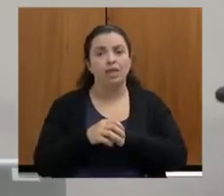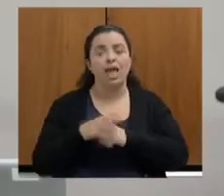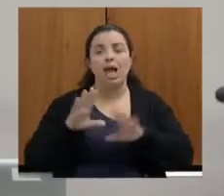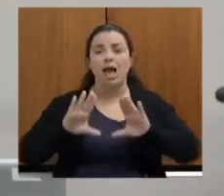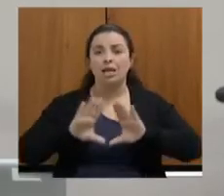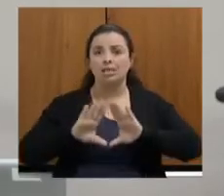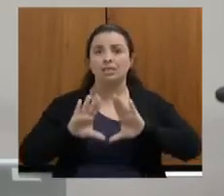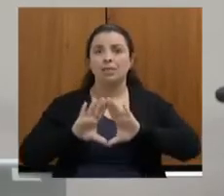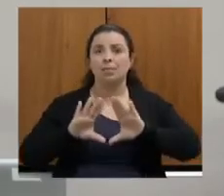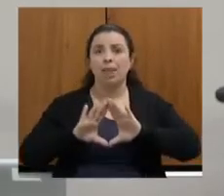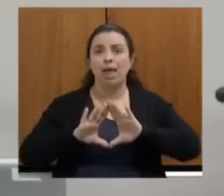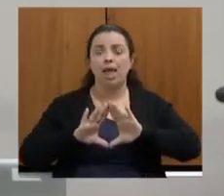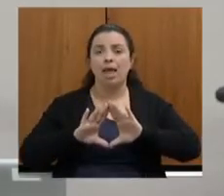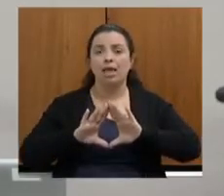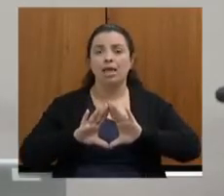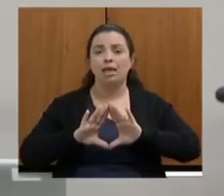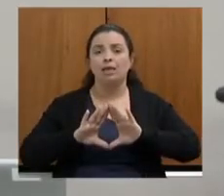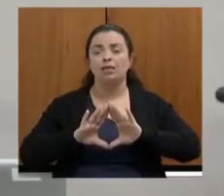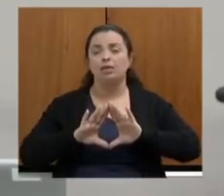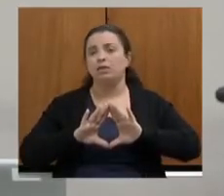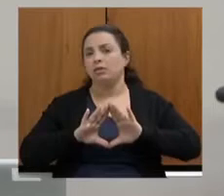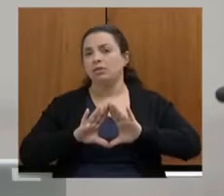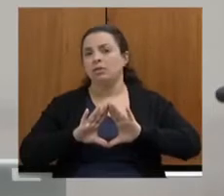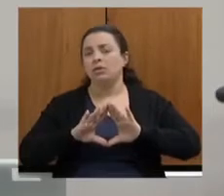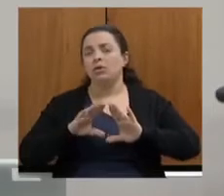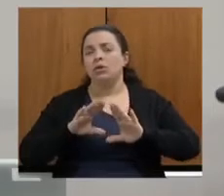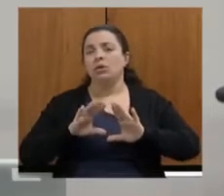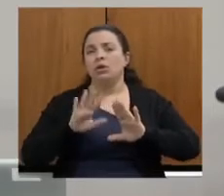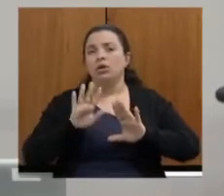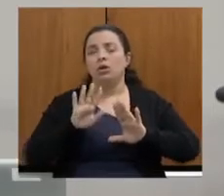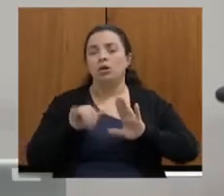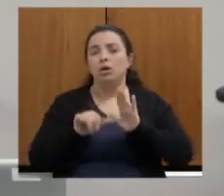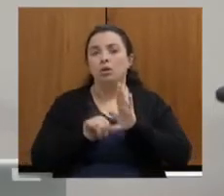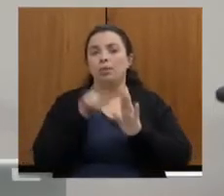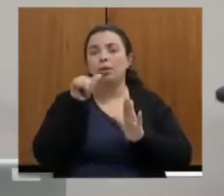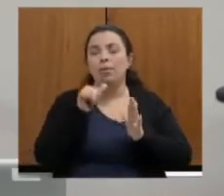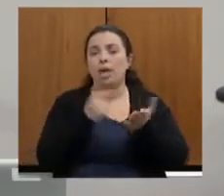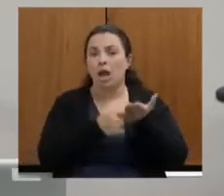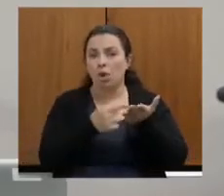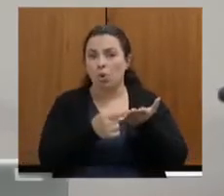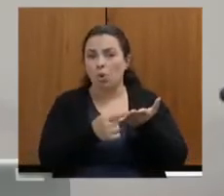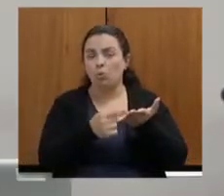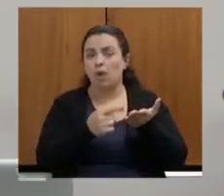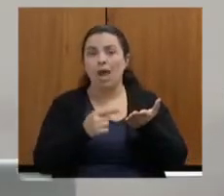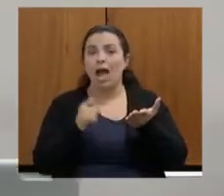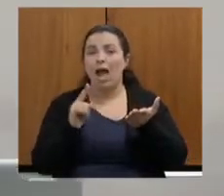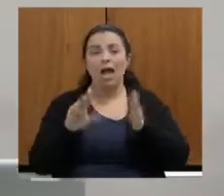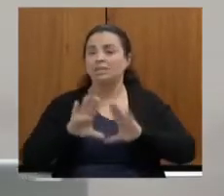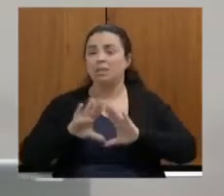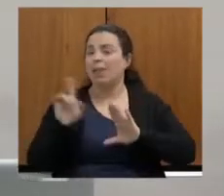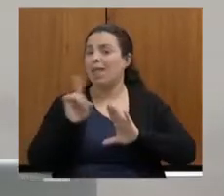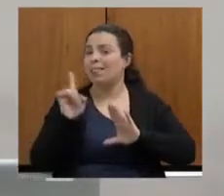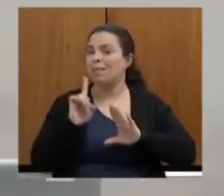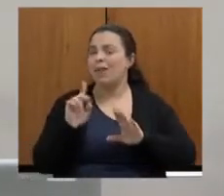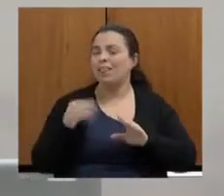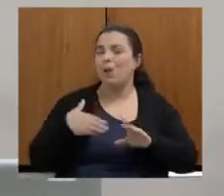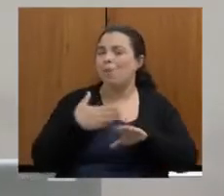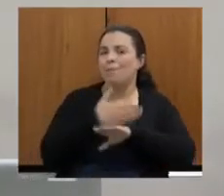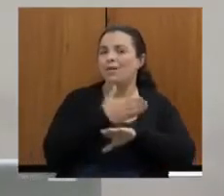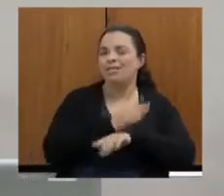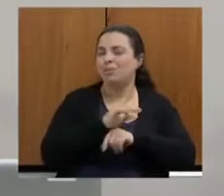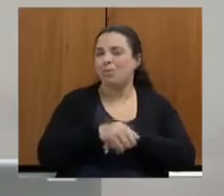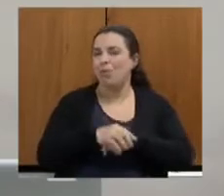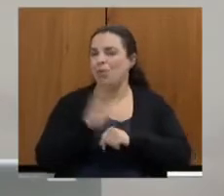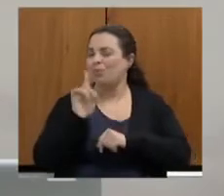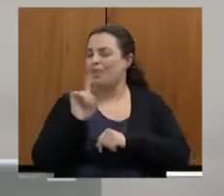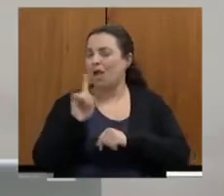a segunda vez quando o primeiro acordo foi firmado Assembleia também não foi chamada e não era participe foi